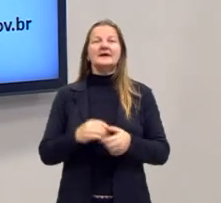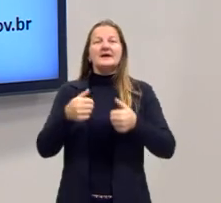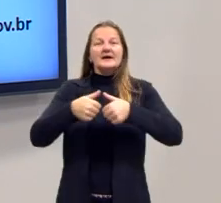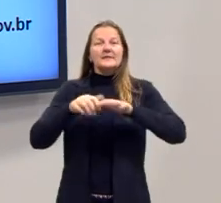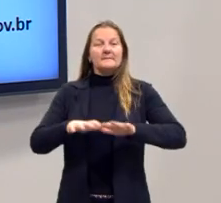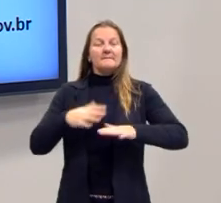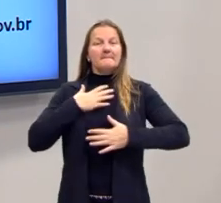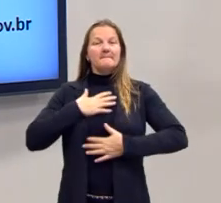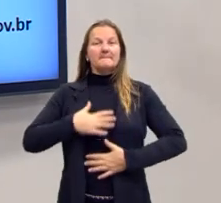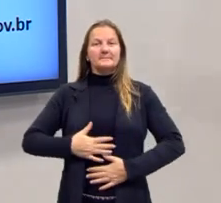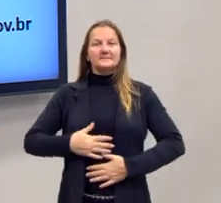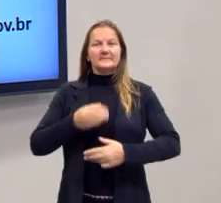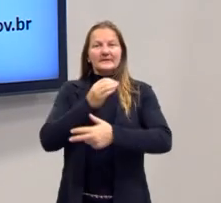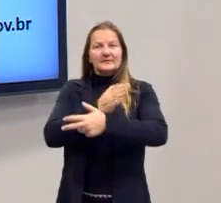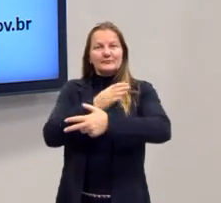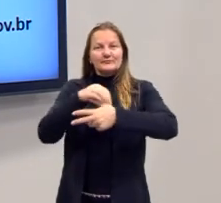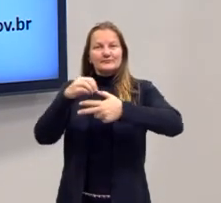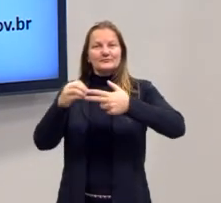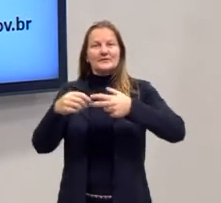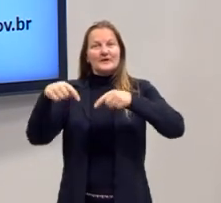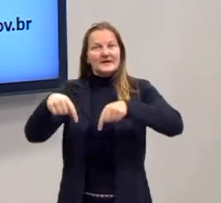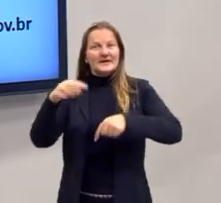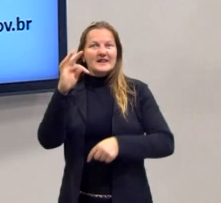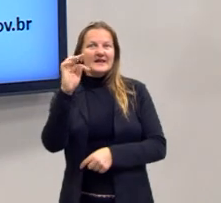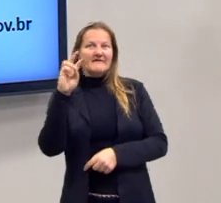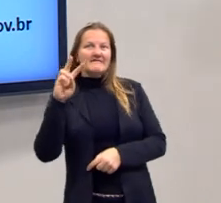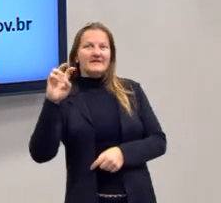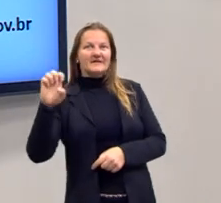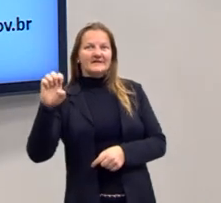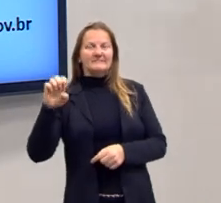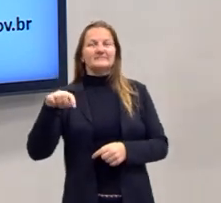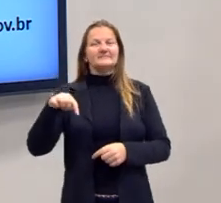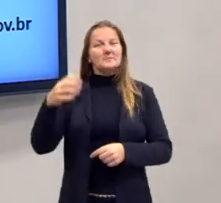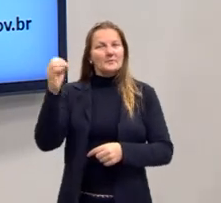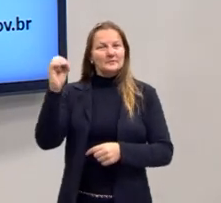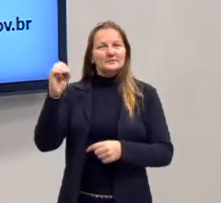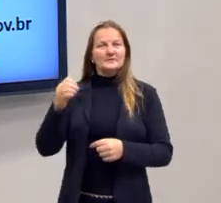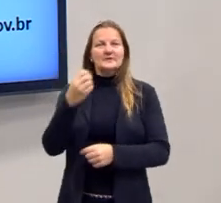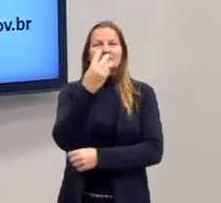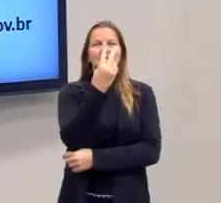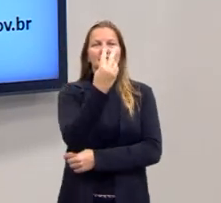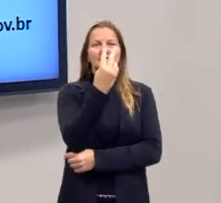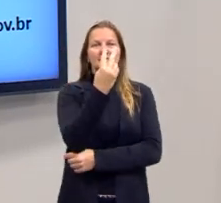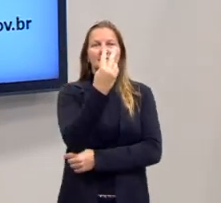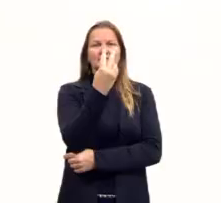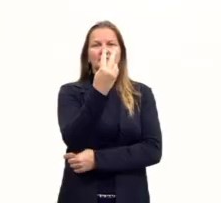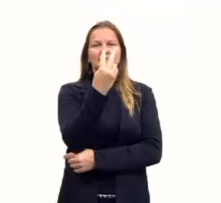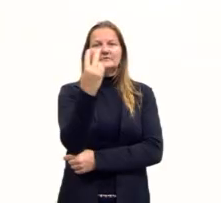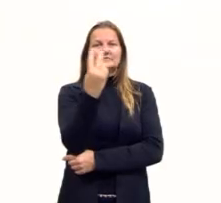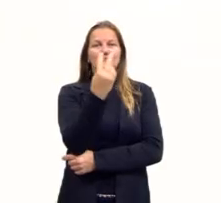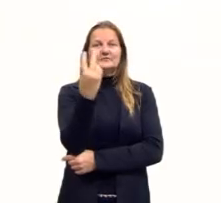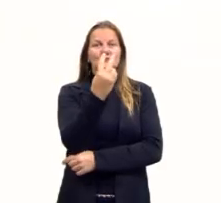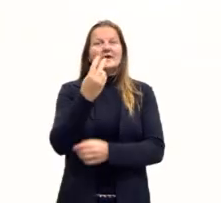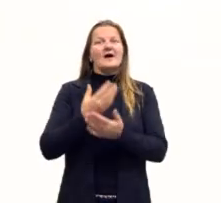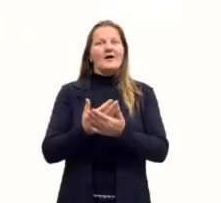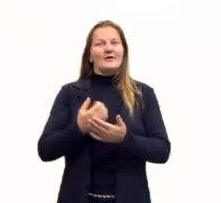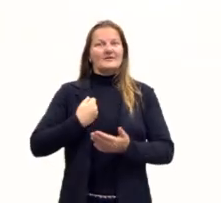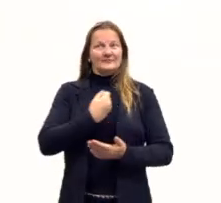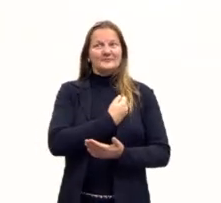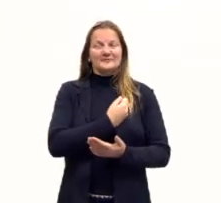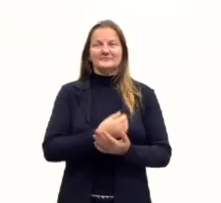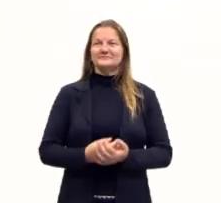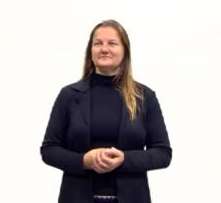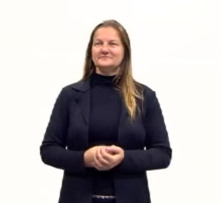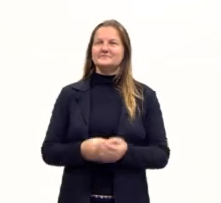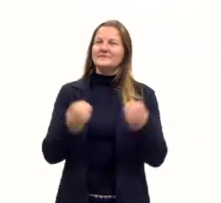aqui com a camiseta do projeto nos estúdios da TV para nossa 22ª aula como de